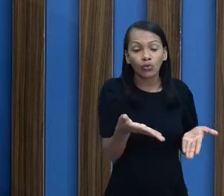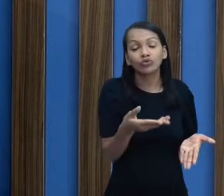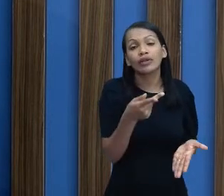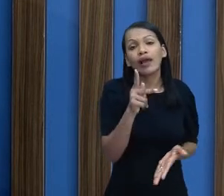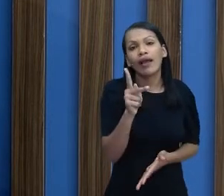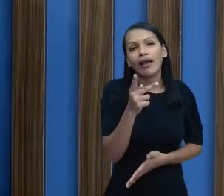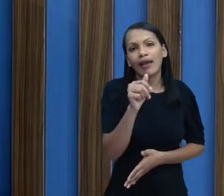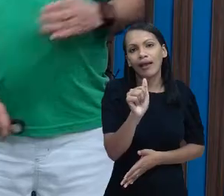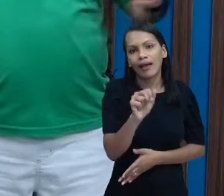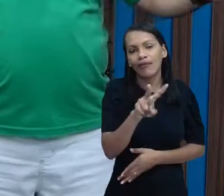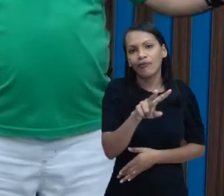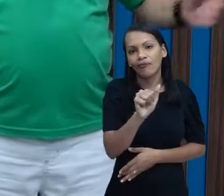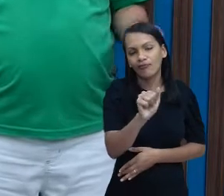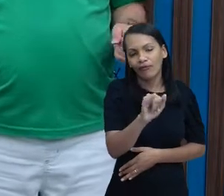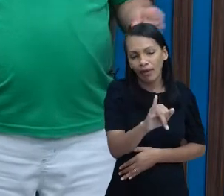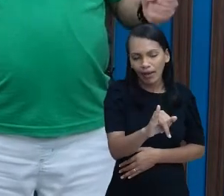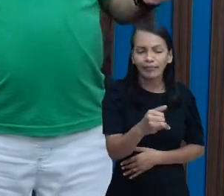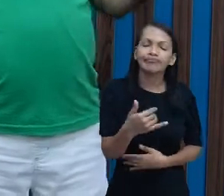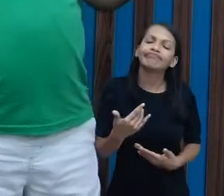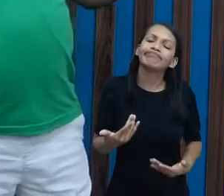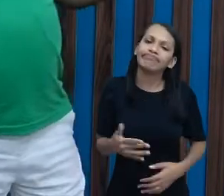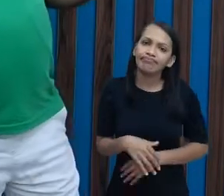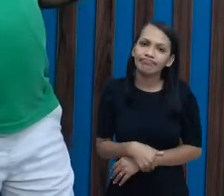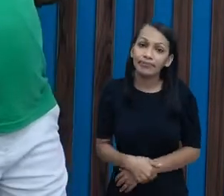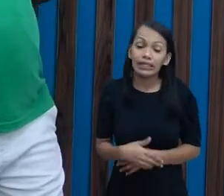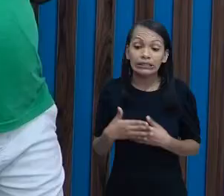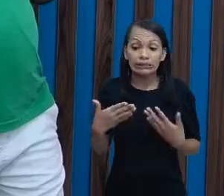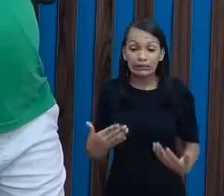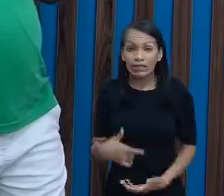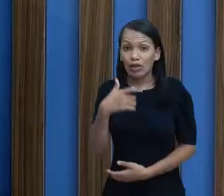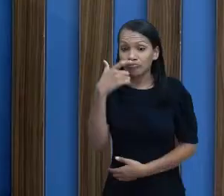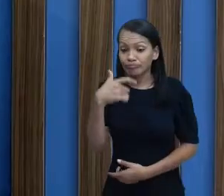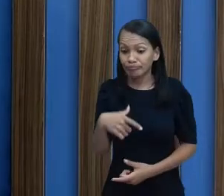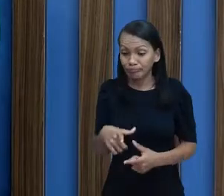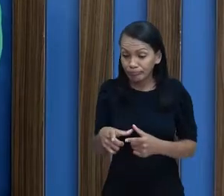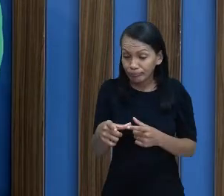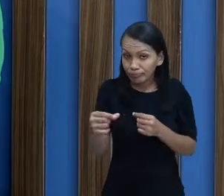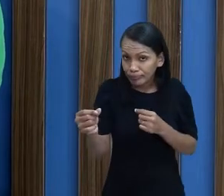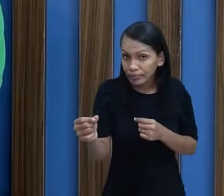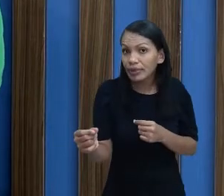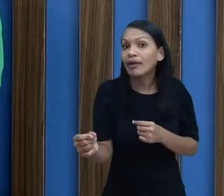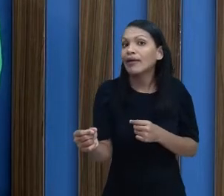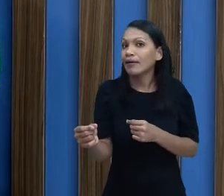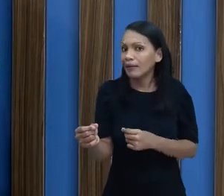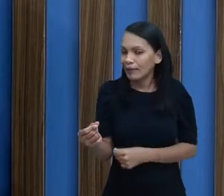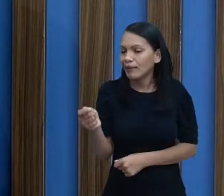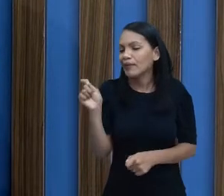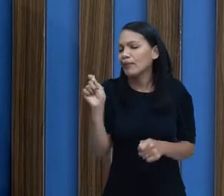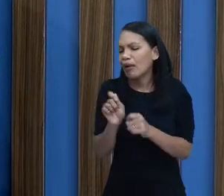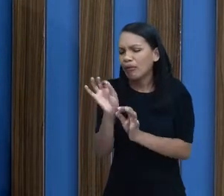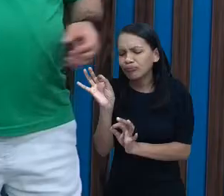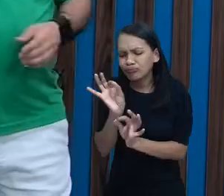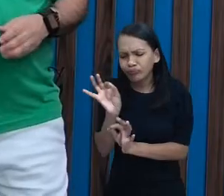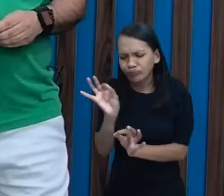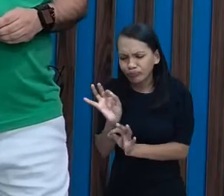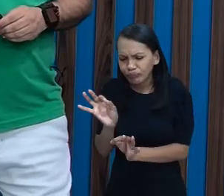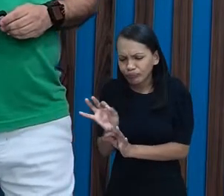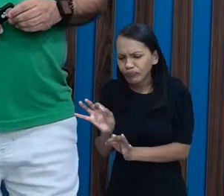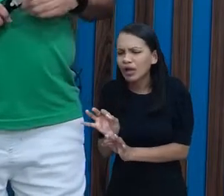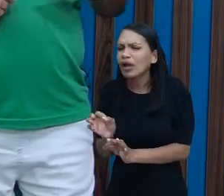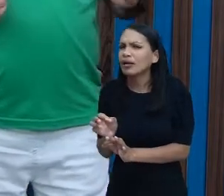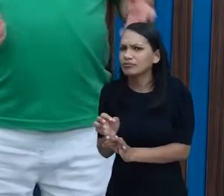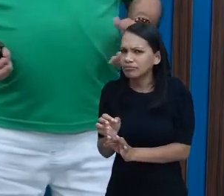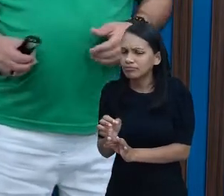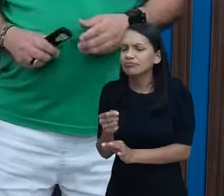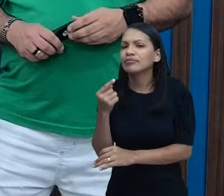seguir. Inclusive, né, os japoneses eles vão empreender um ataque sobre aquela região, né? Sim. Na região lá de Pearl